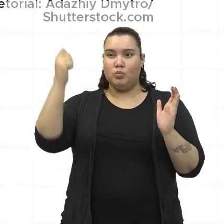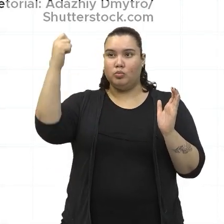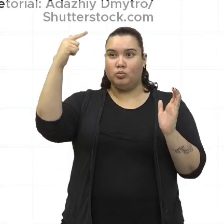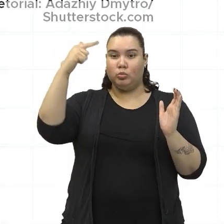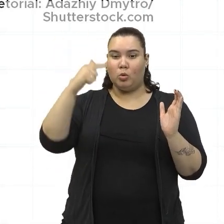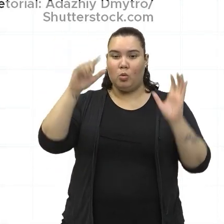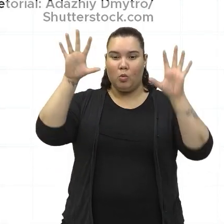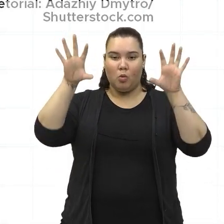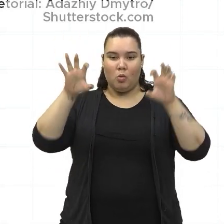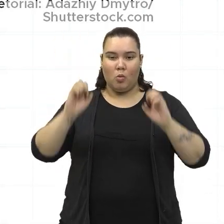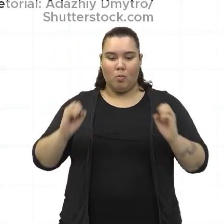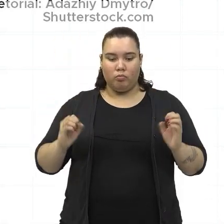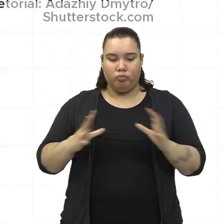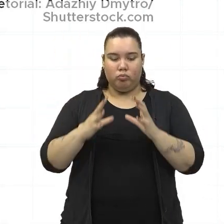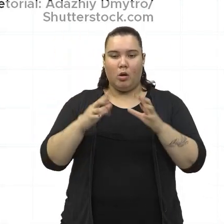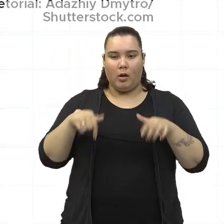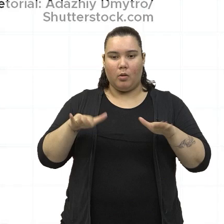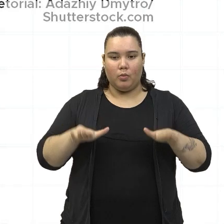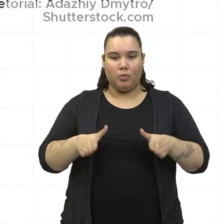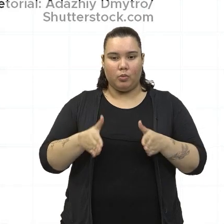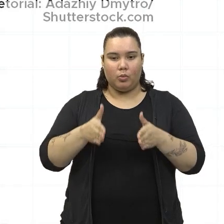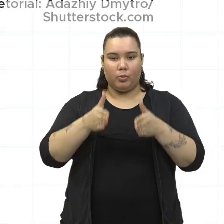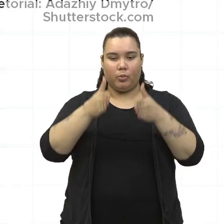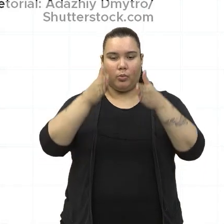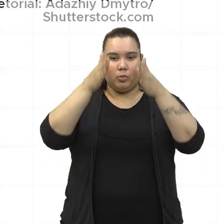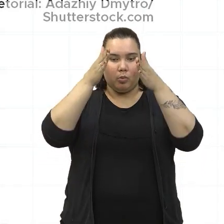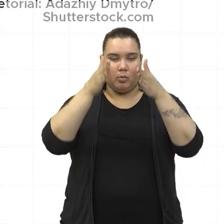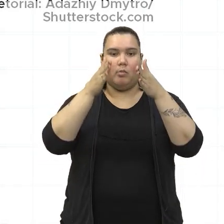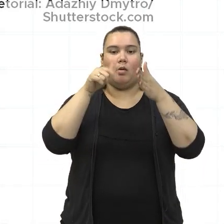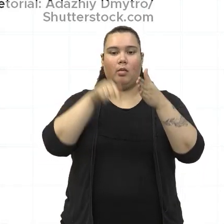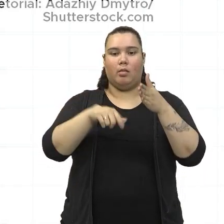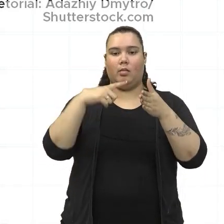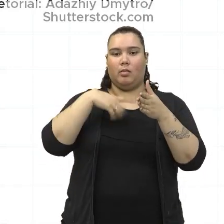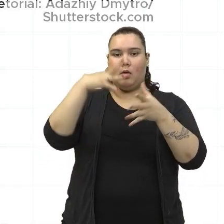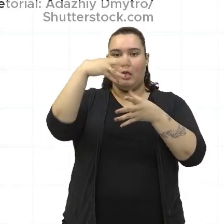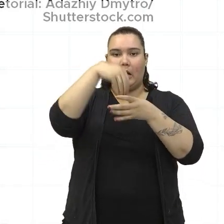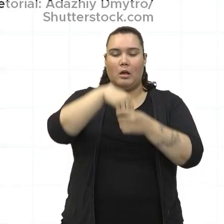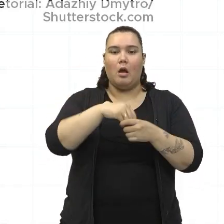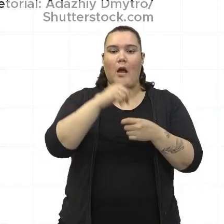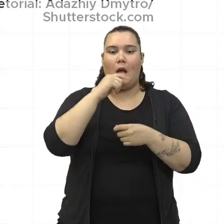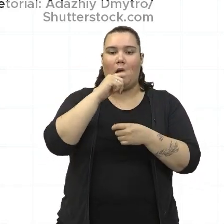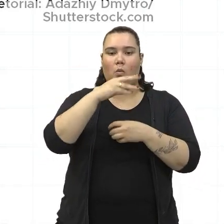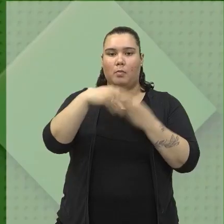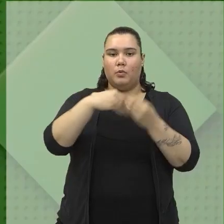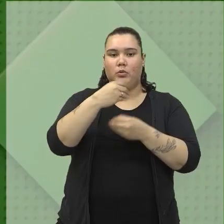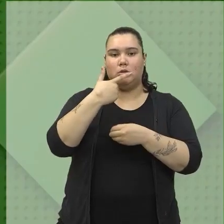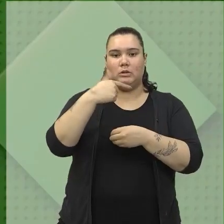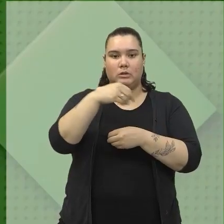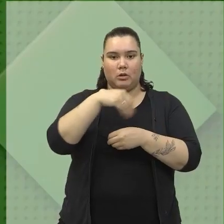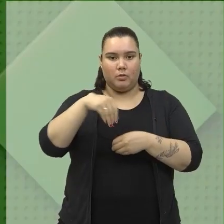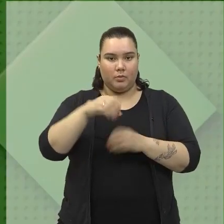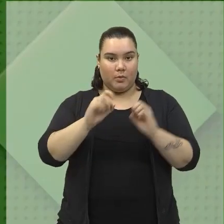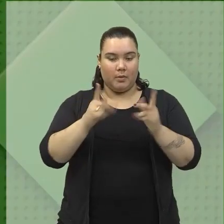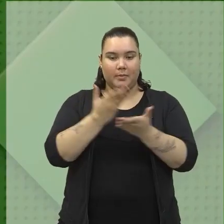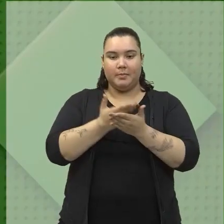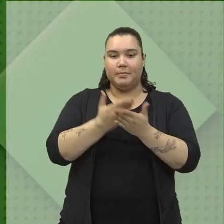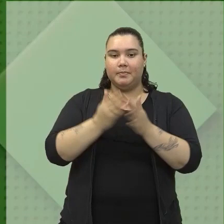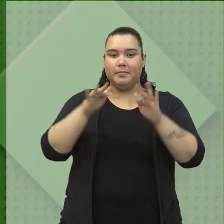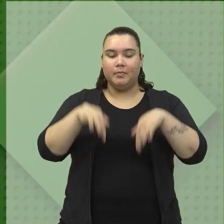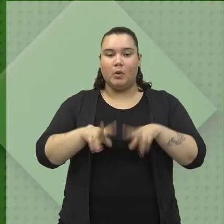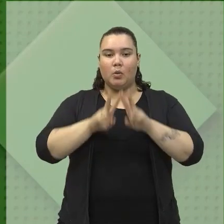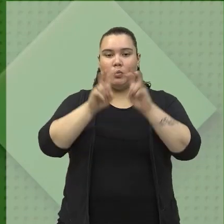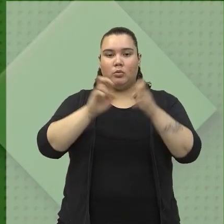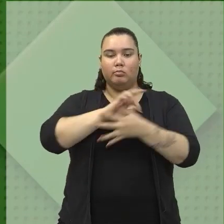a geração de energia. Nesse caso, a gente observa aí as usinas termossolares, certo? Então, essa foi a nossa aula aí sobre